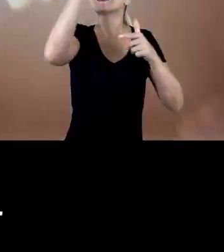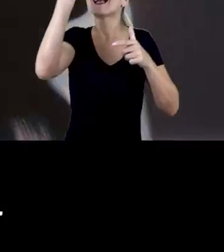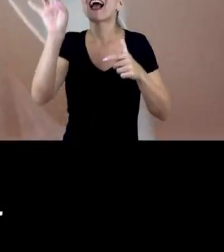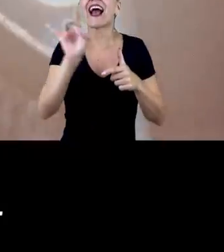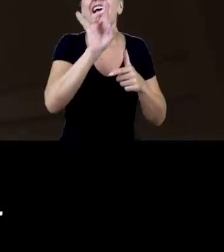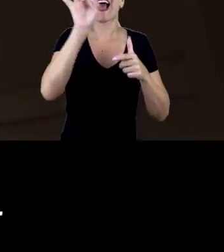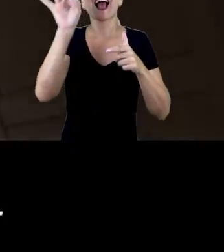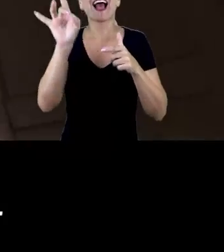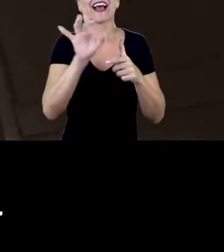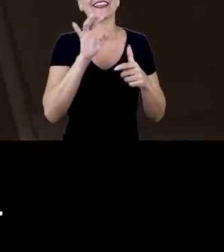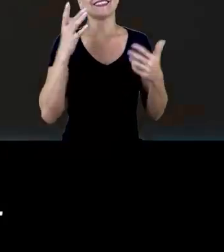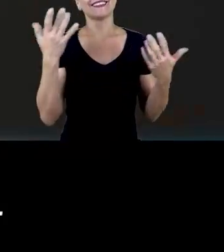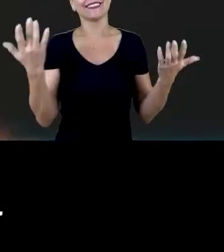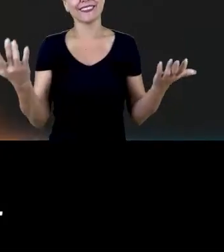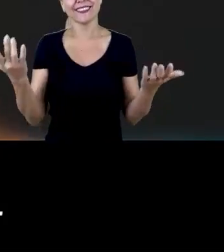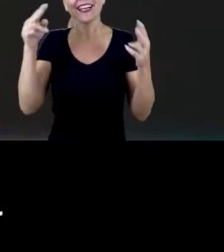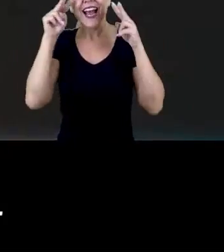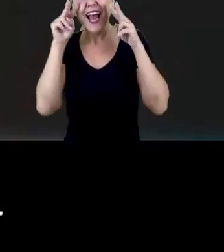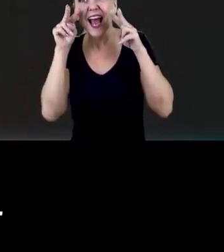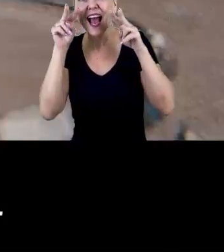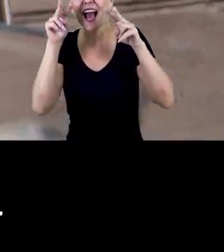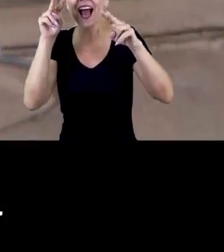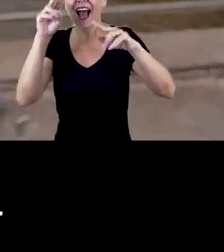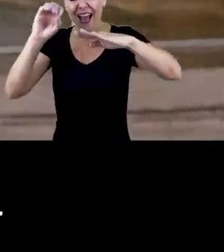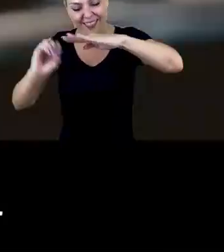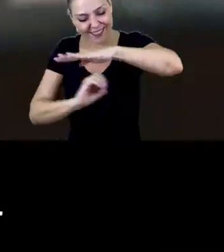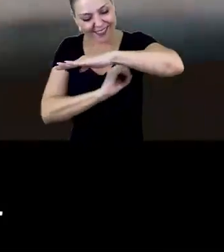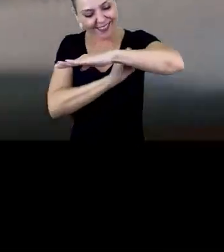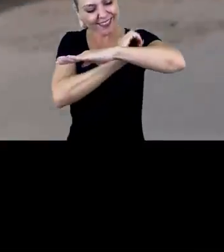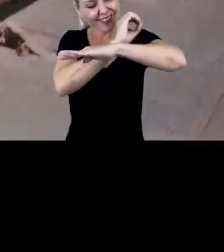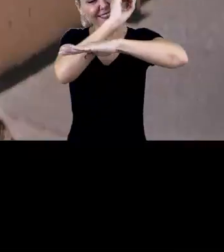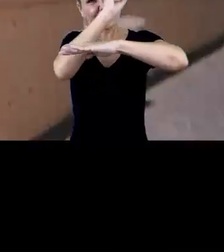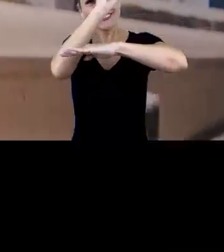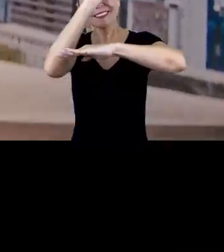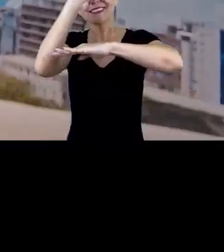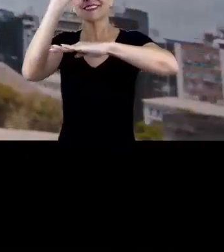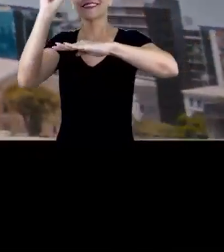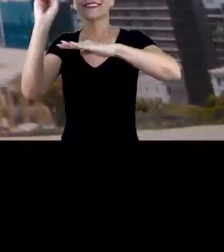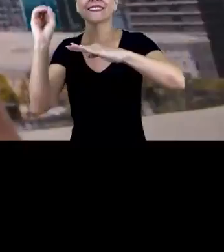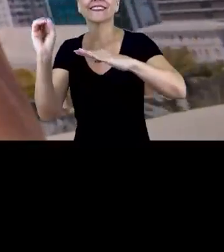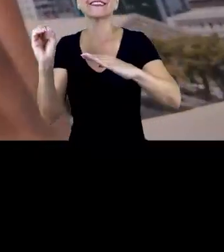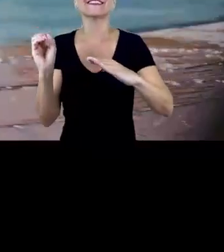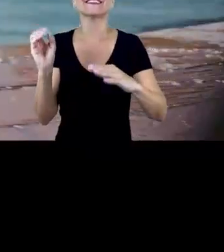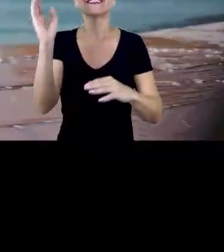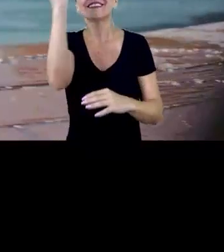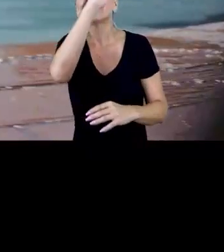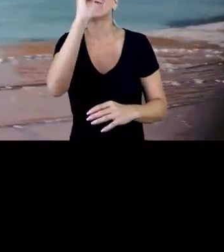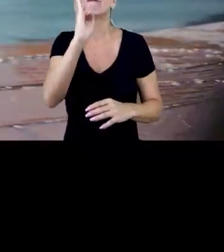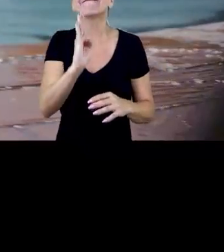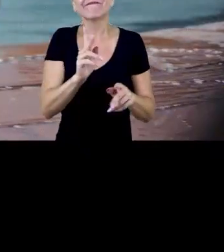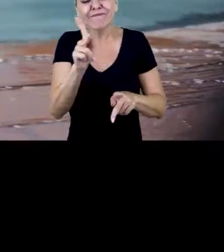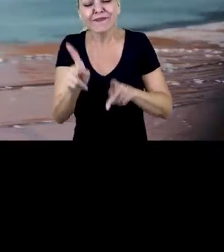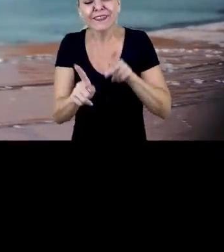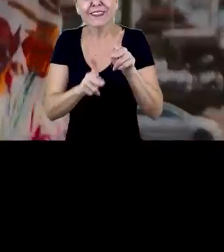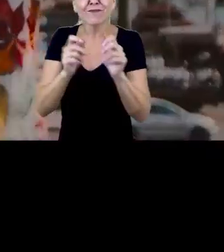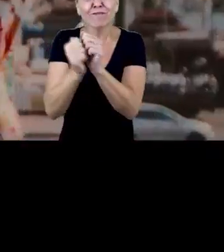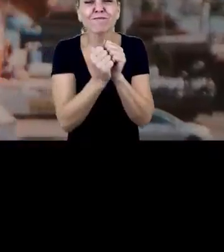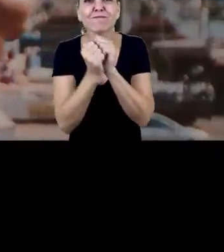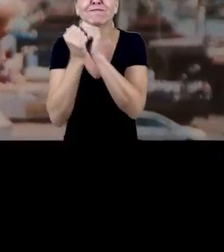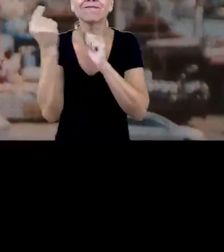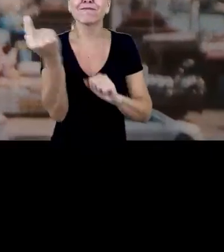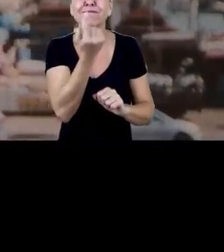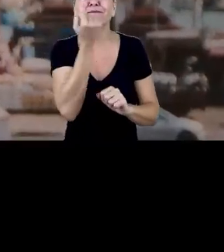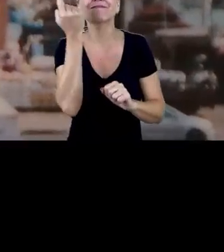nasce em cada canto desse meu país. Quero ver um novo dia,